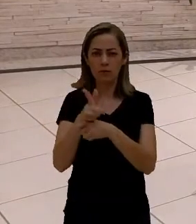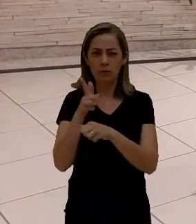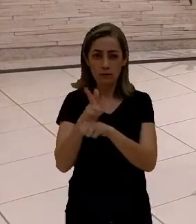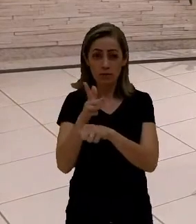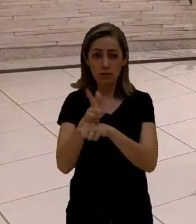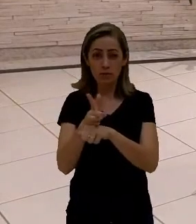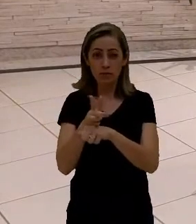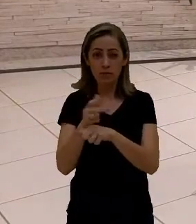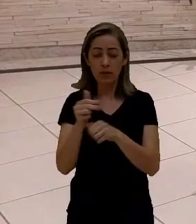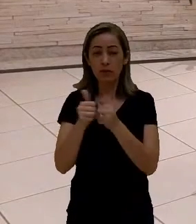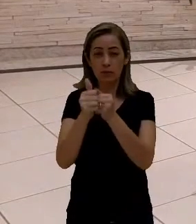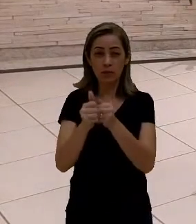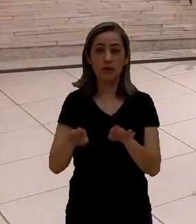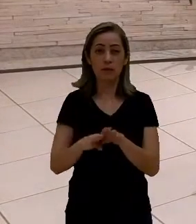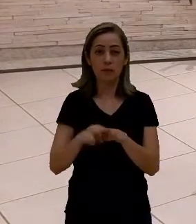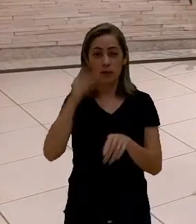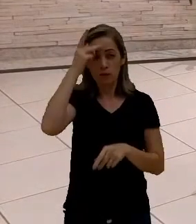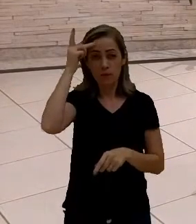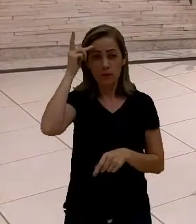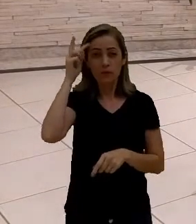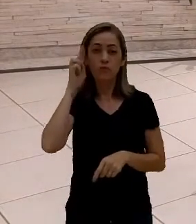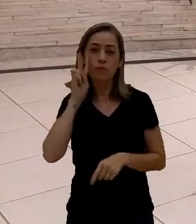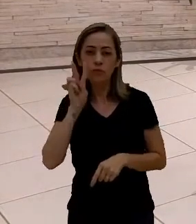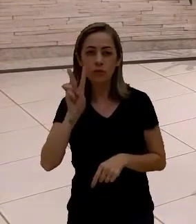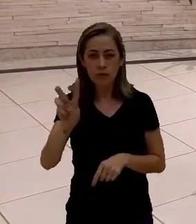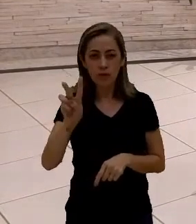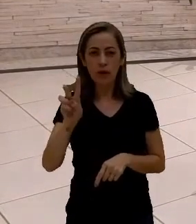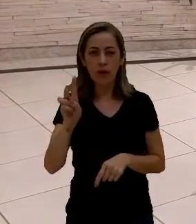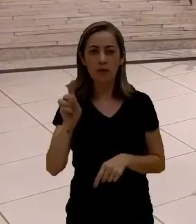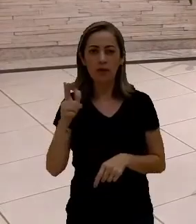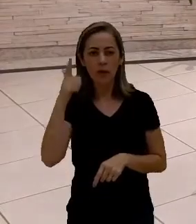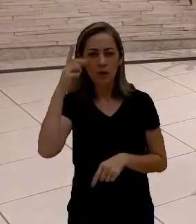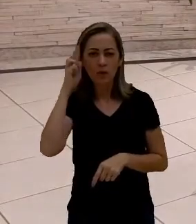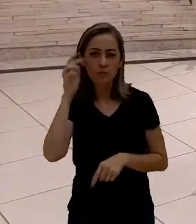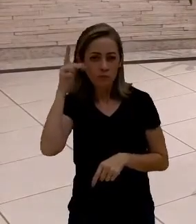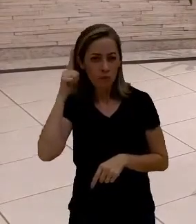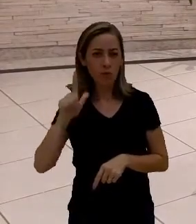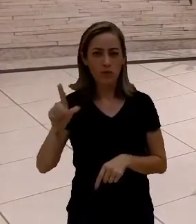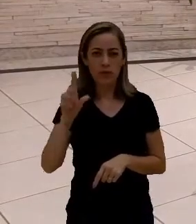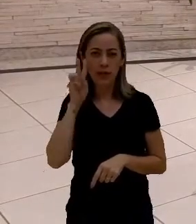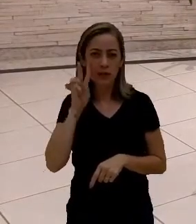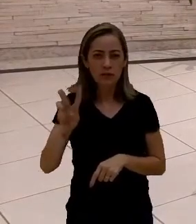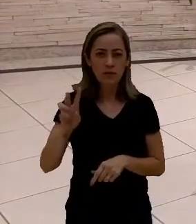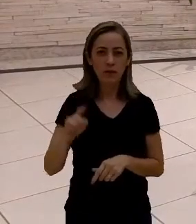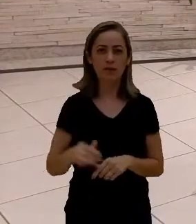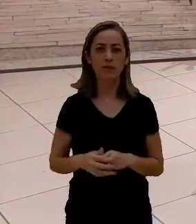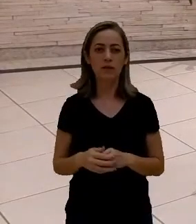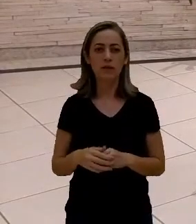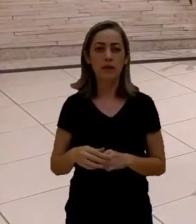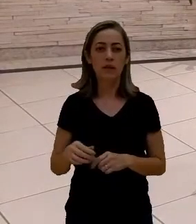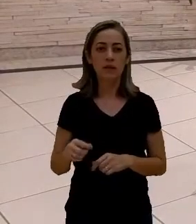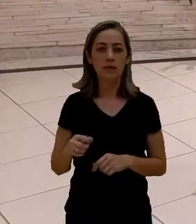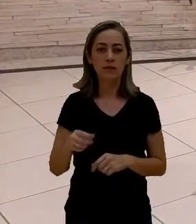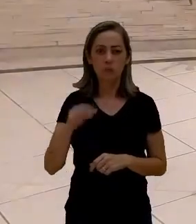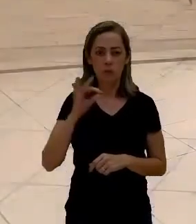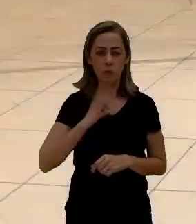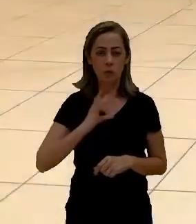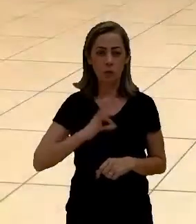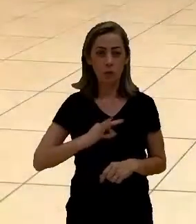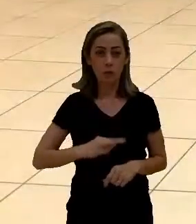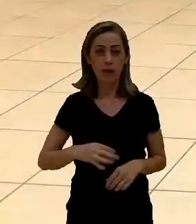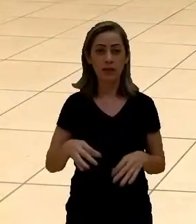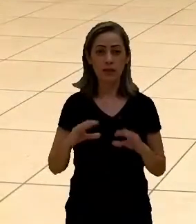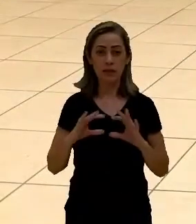telespectador possa captar bem a visão a audição se o padre Está bem posicionado então tudo